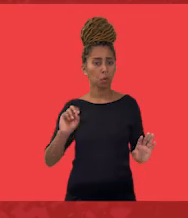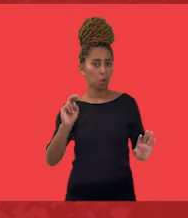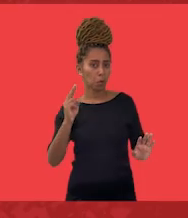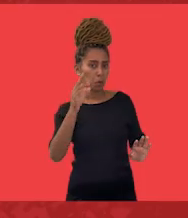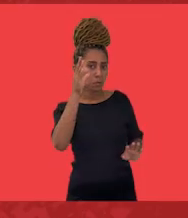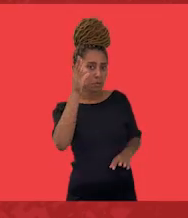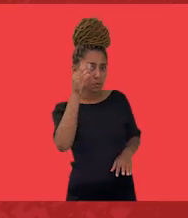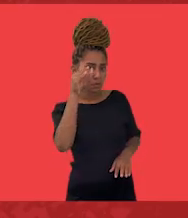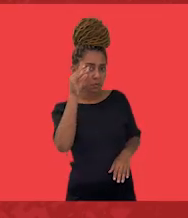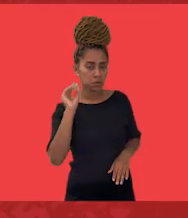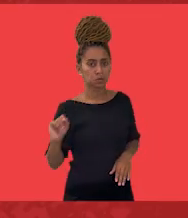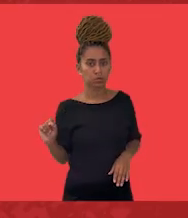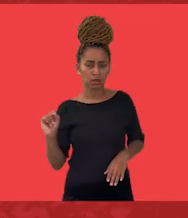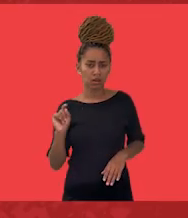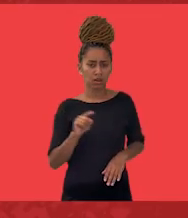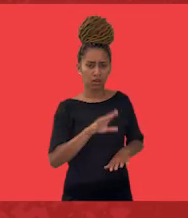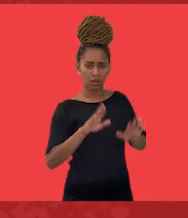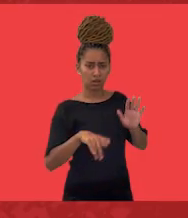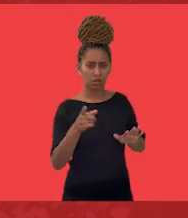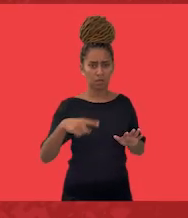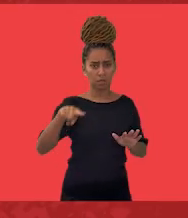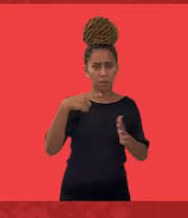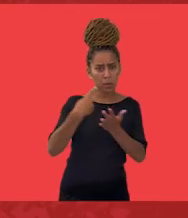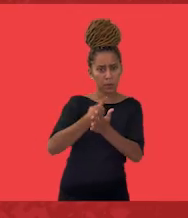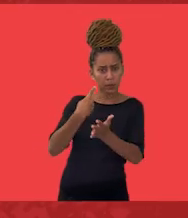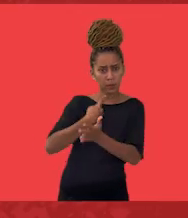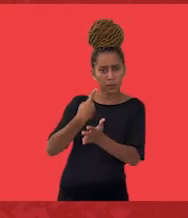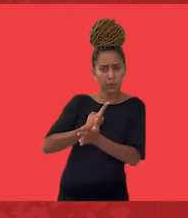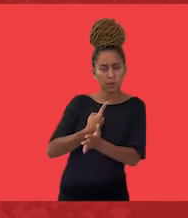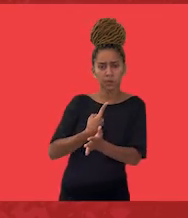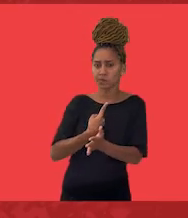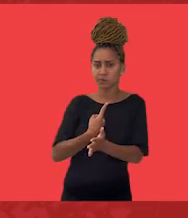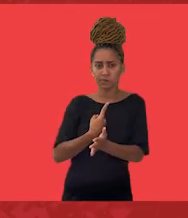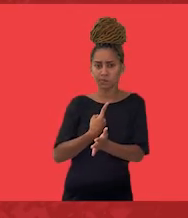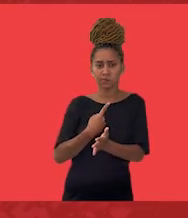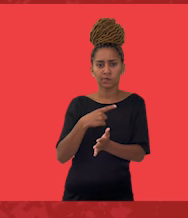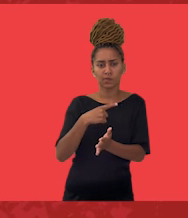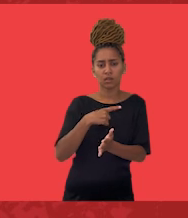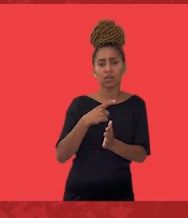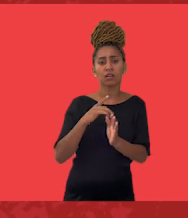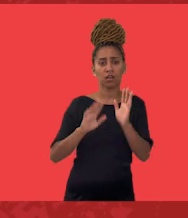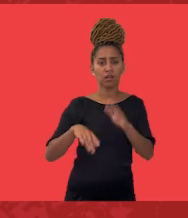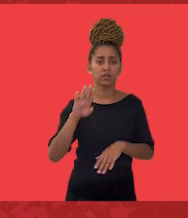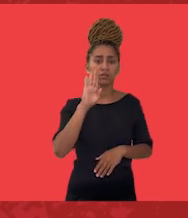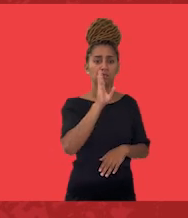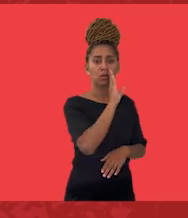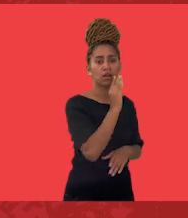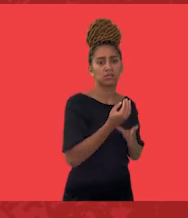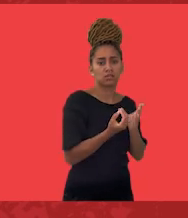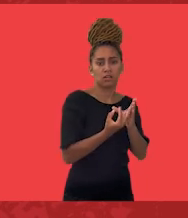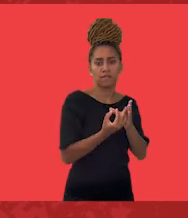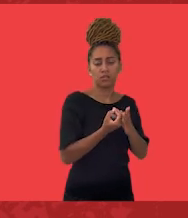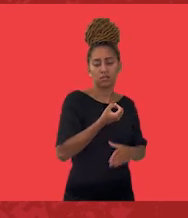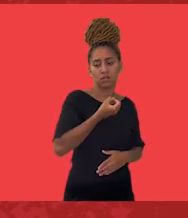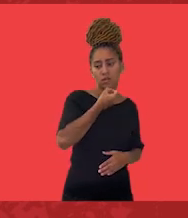paisagem que corre. No entanto, é ela, mulher cujos olhos têm fossos profundos, que